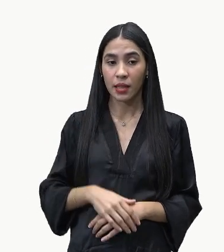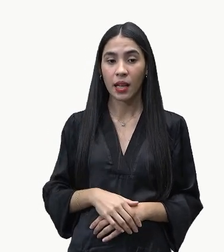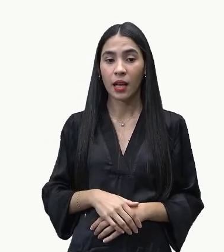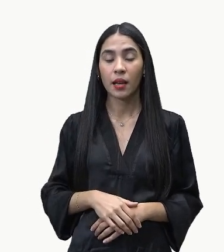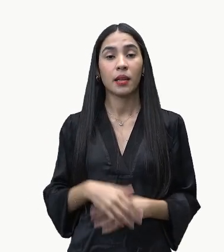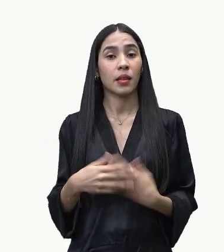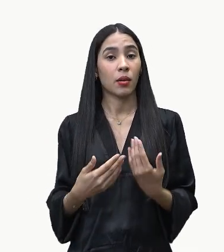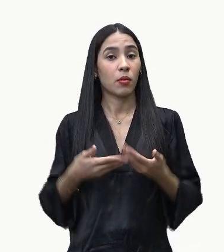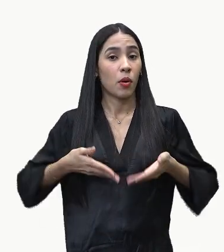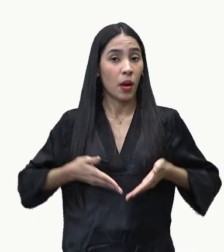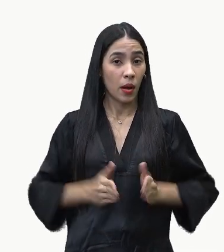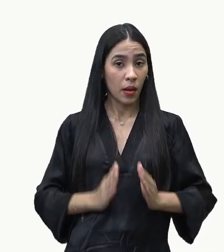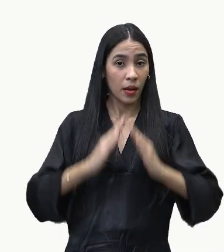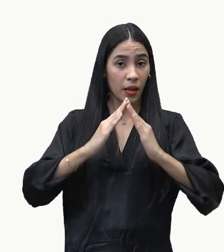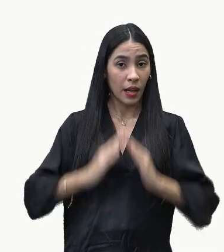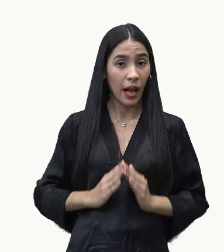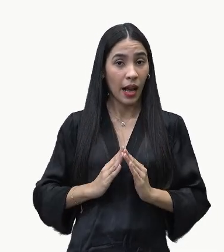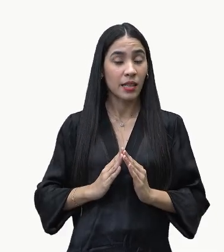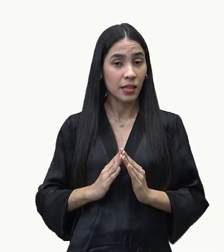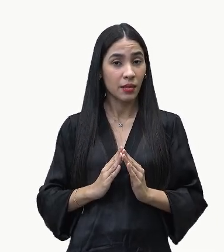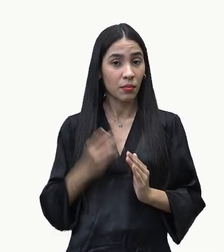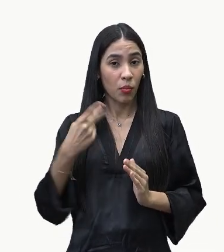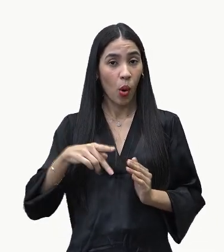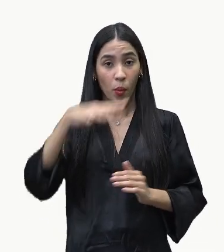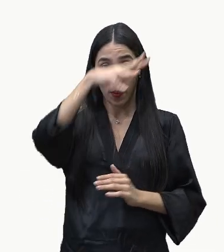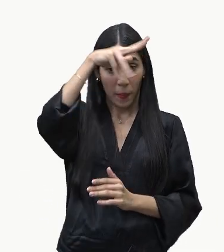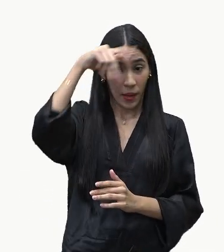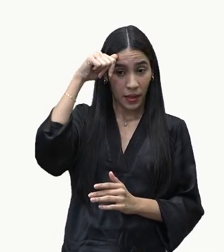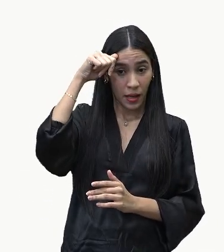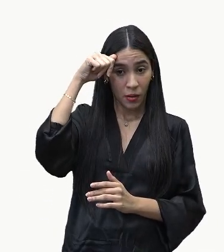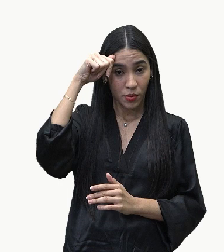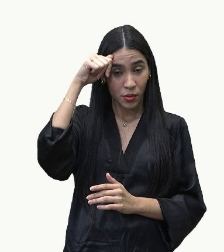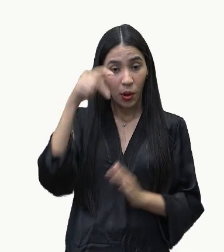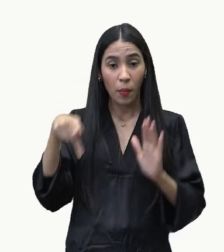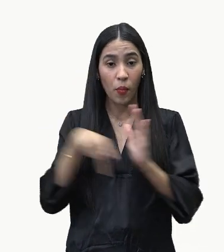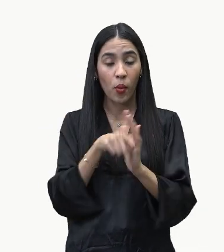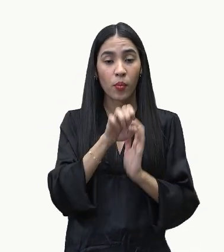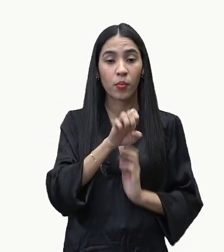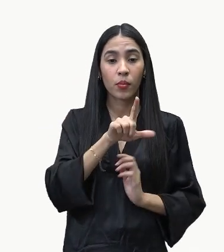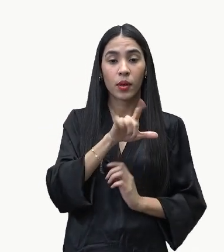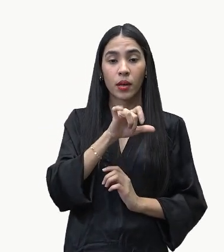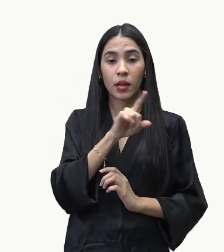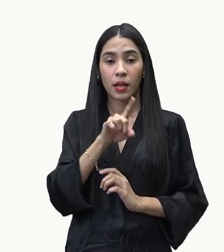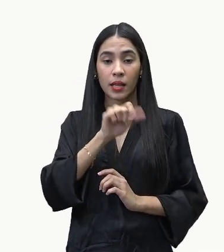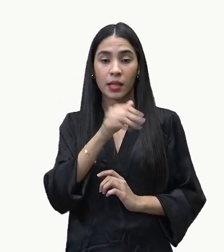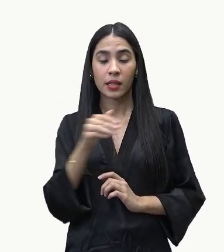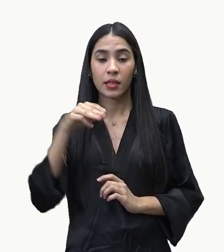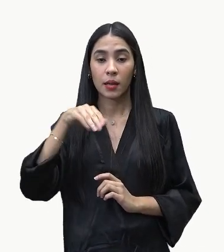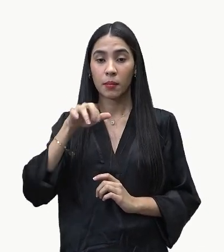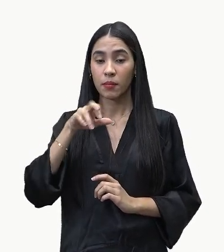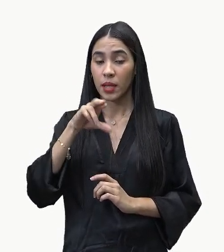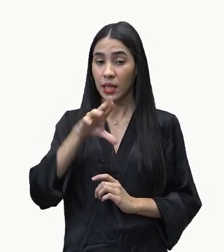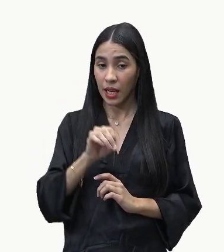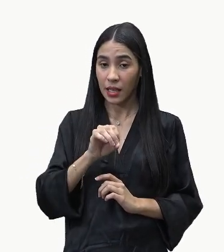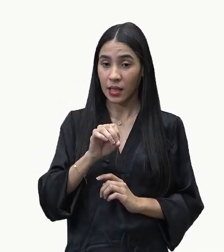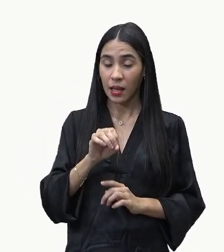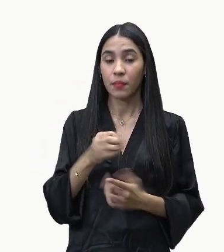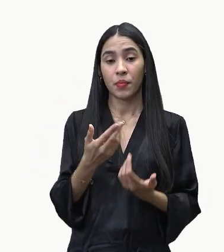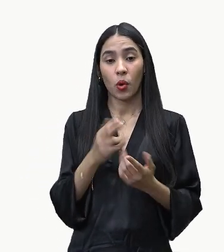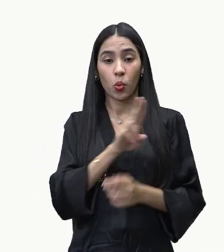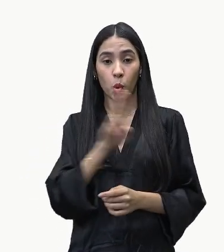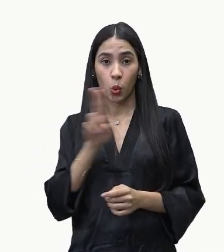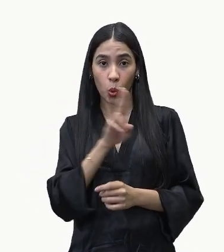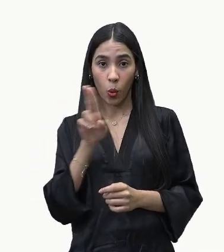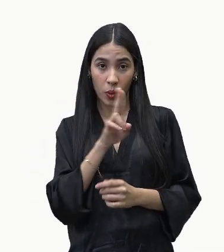Manaus, no Elisa Miranda. Ora, Elisa Miranda é um nome feminino, correto, mas como nomeia